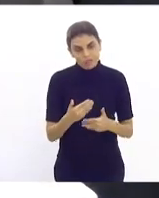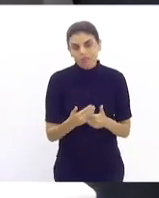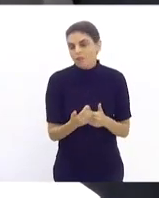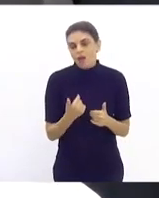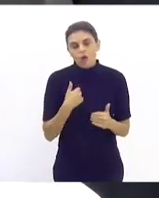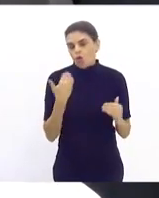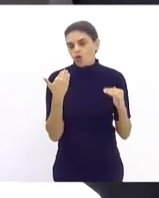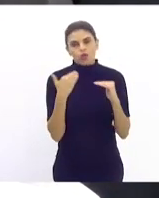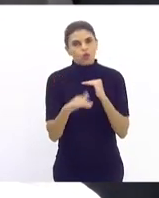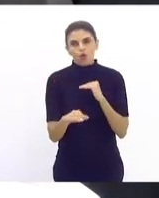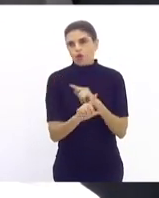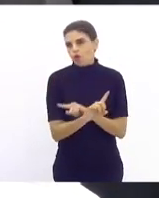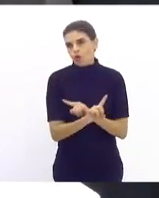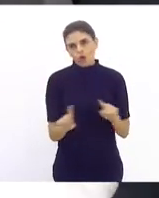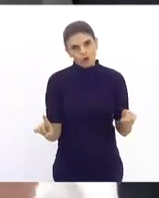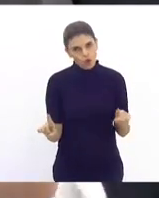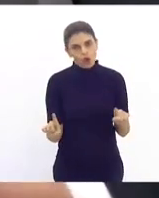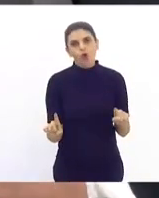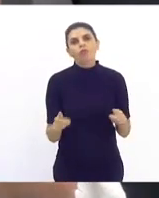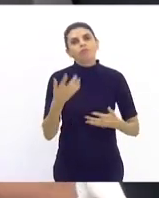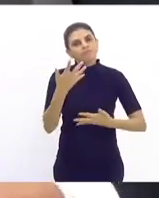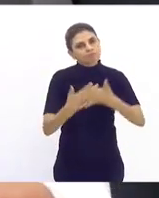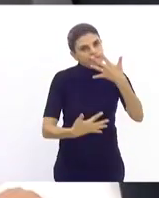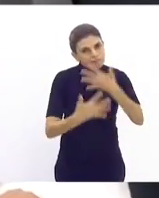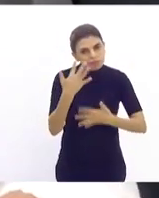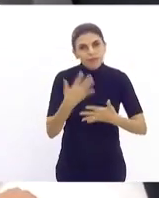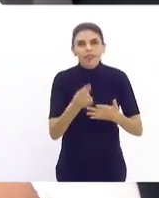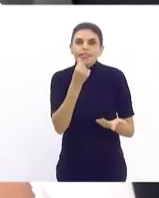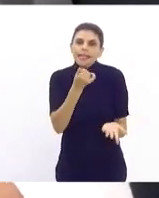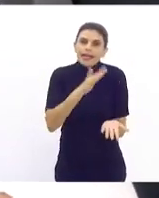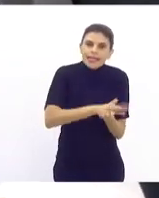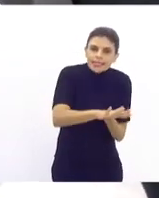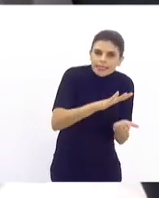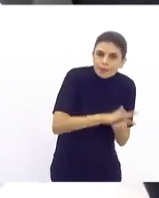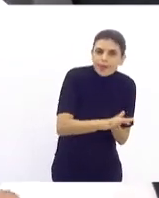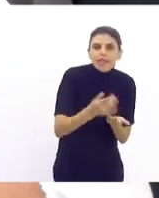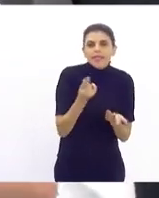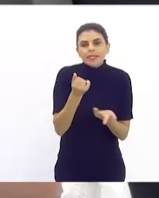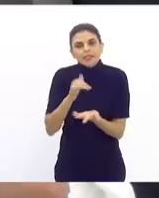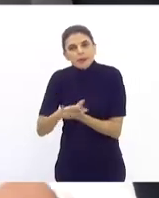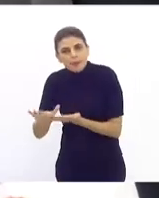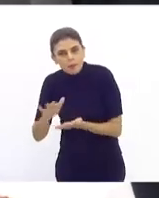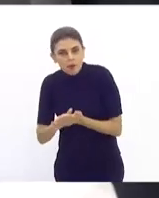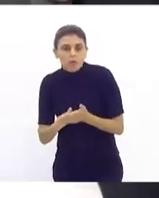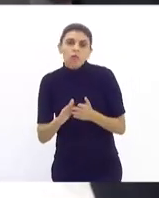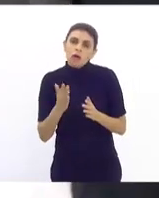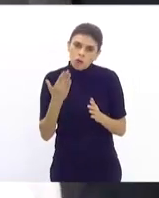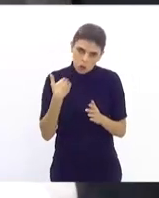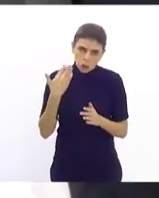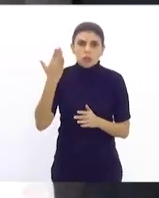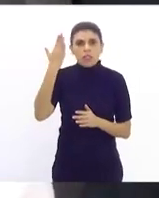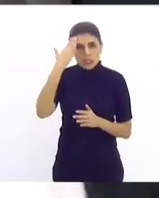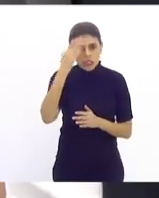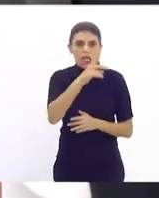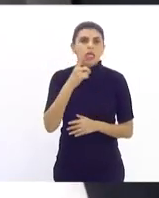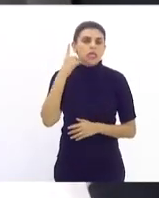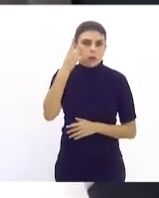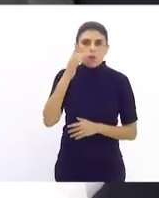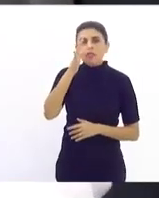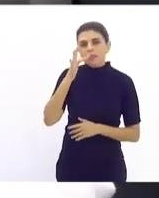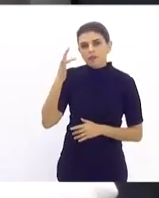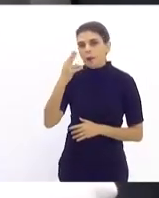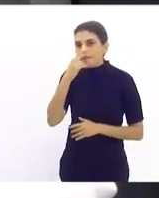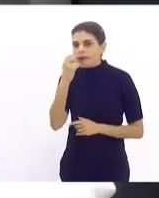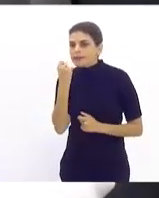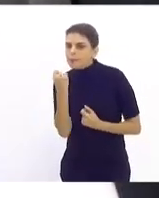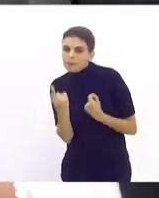não concordo, né, que sejam imputadas essas despesas. Embora, né, na fala do deputado Flávio Serafini sejam